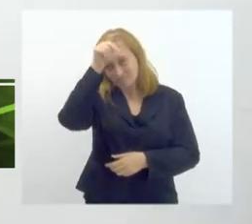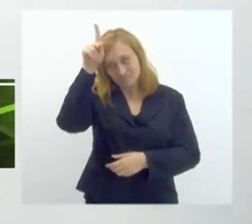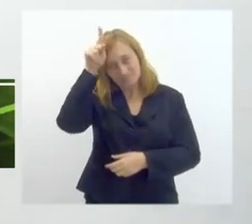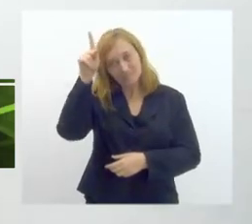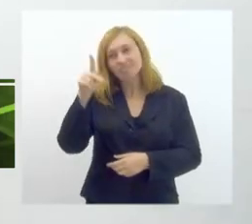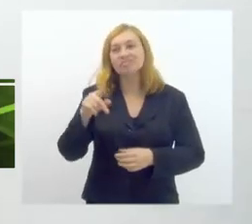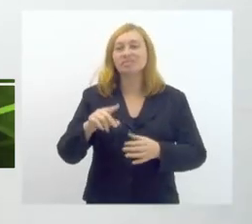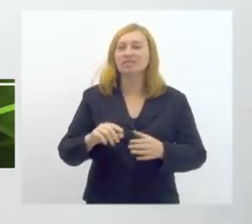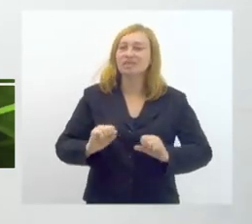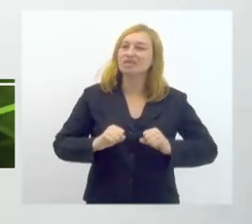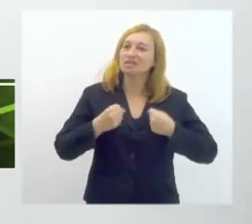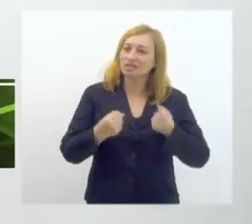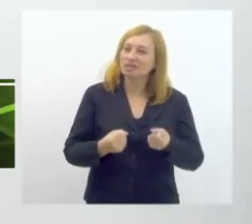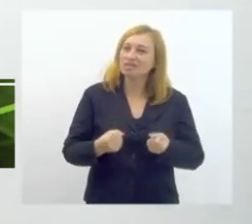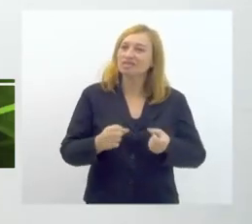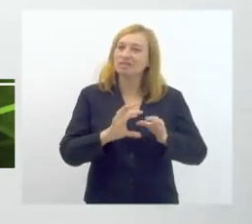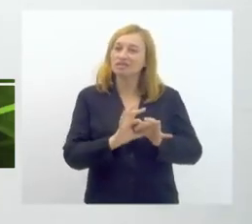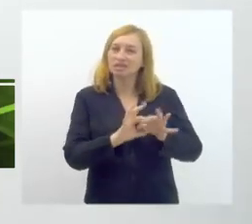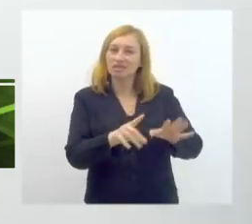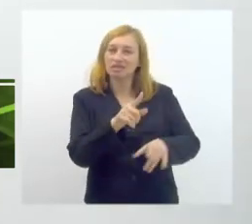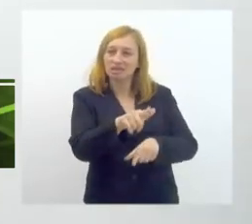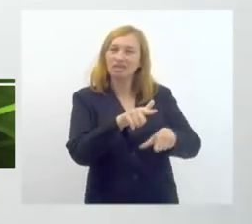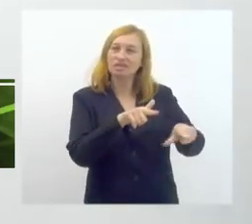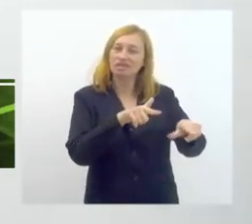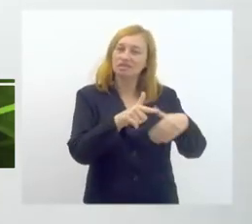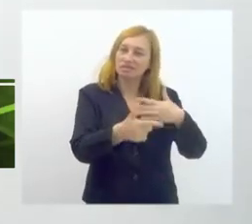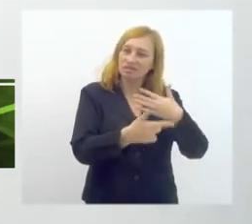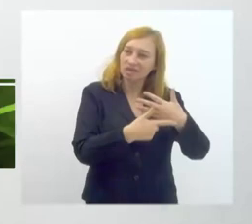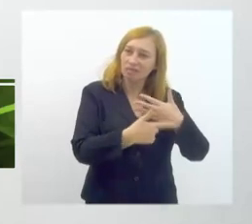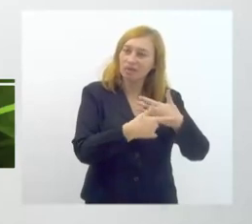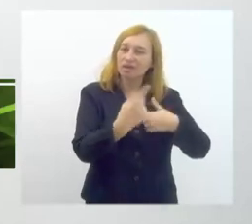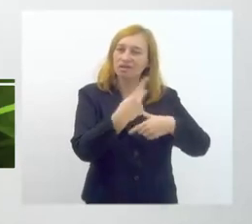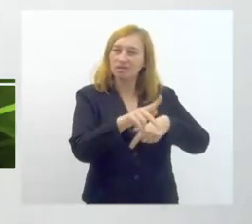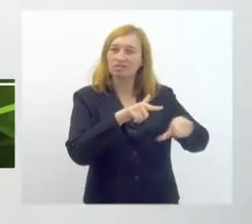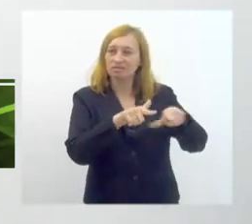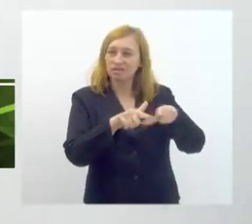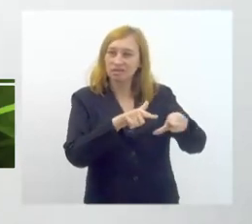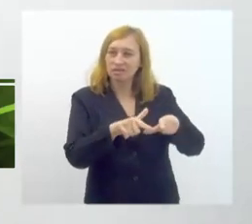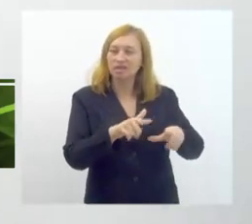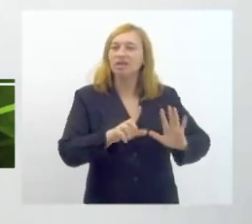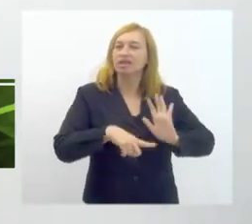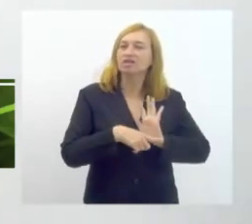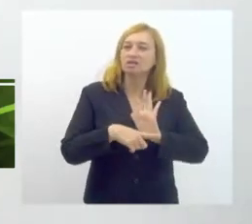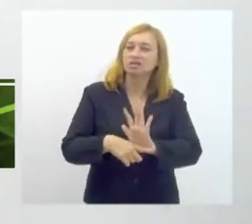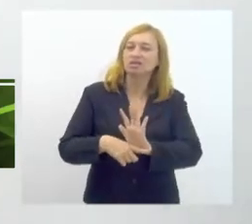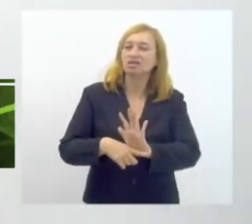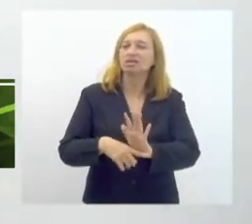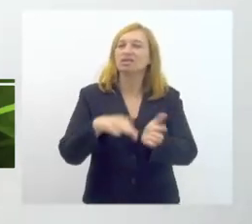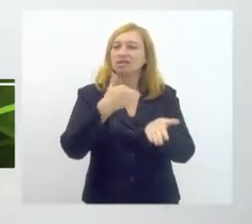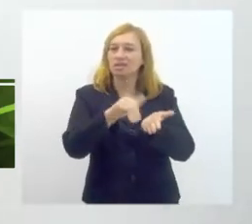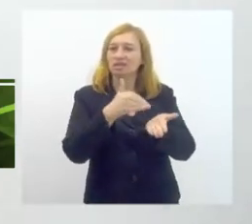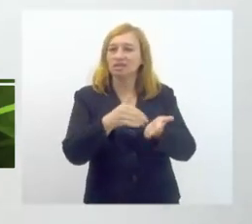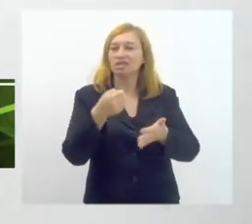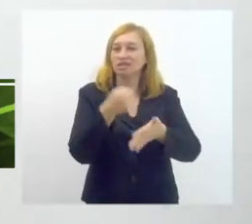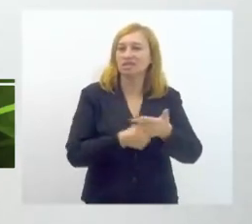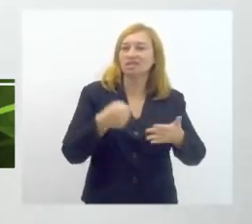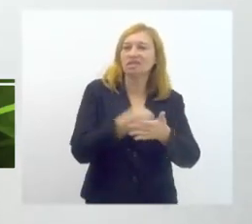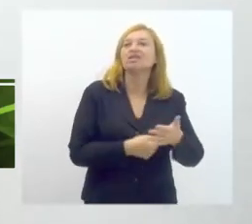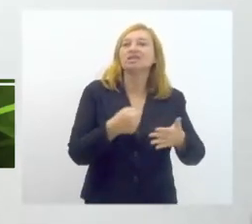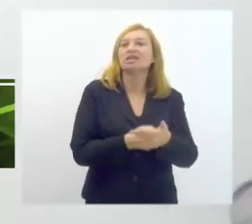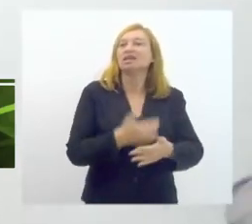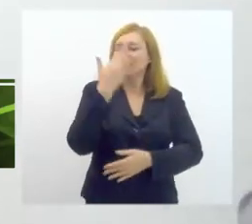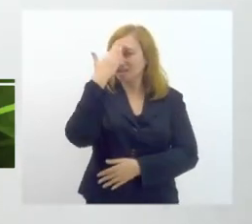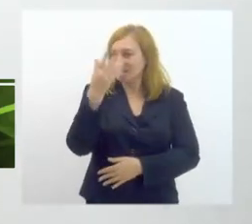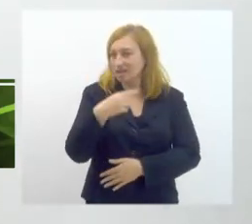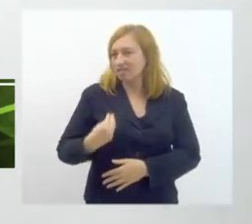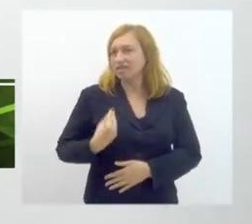encampado, têm deixado eles tomando conta. Então, os secretários têm nos ajudado muito nessa luta. Então, nós queremos agradecer a presença